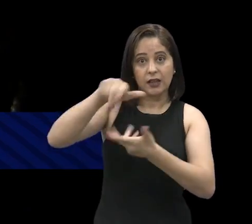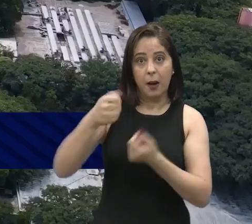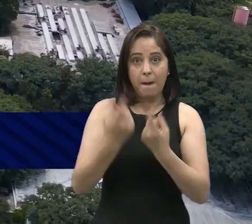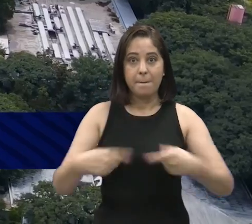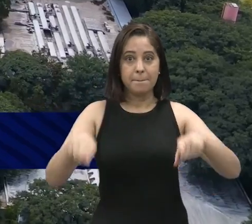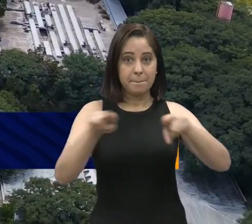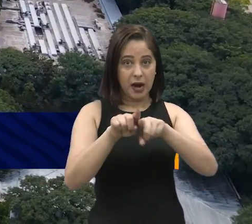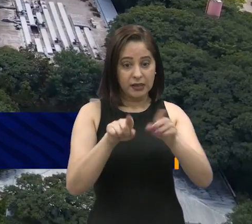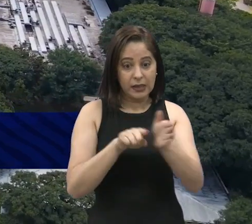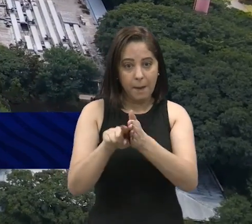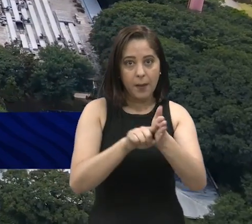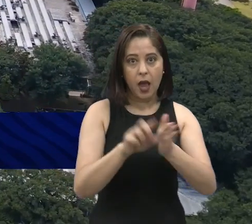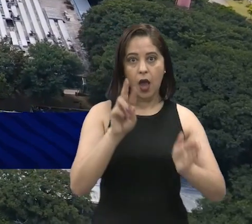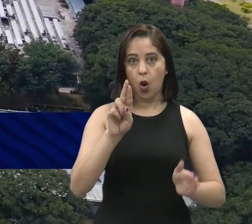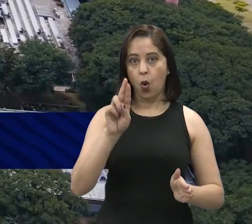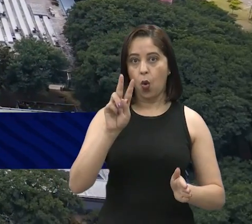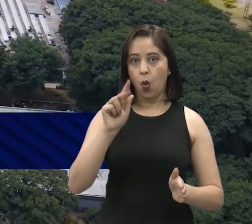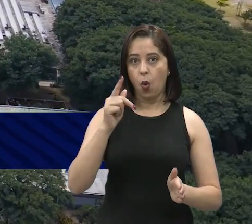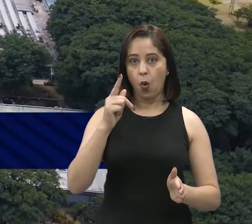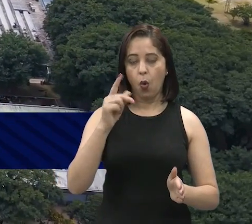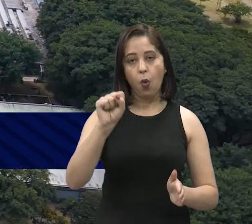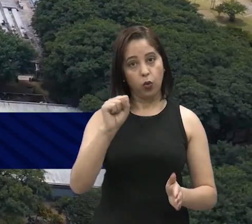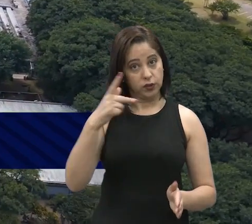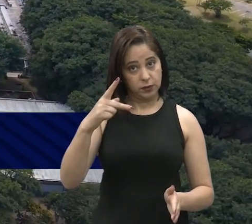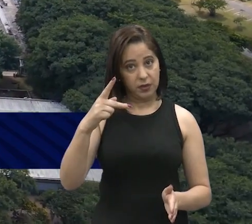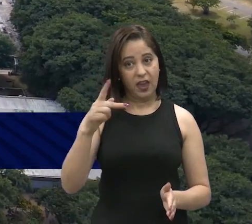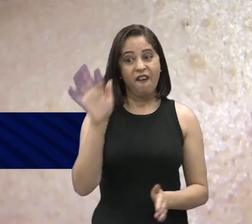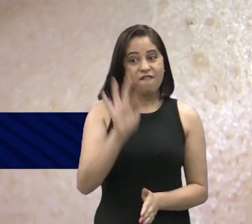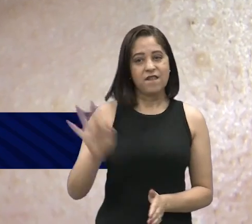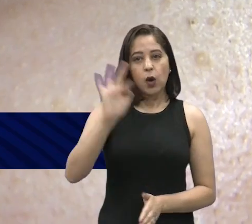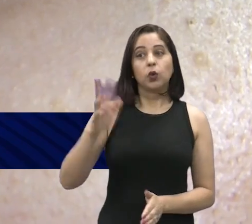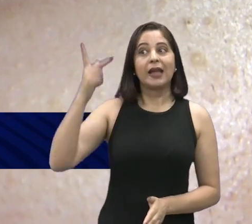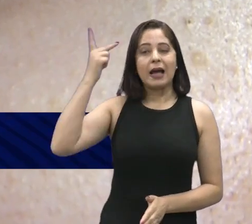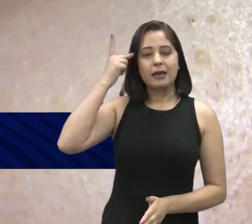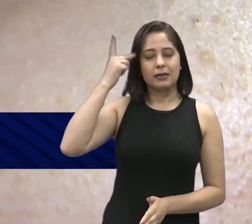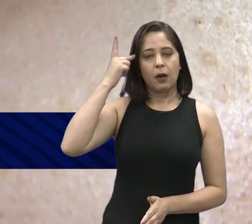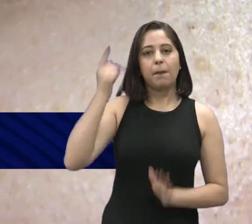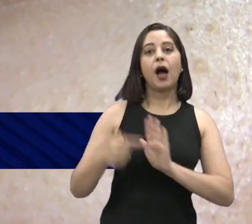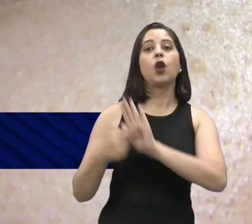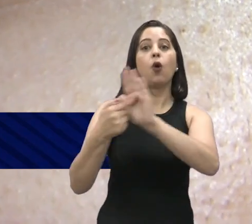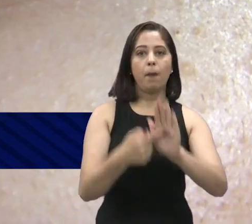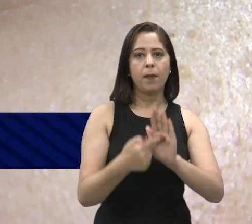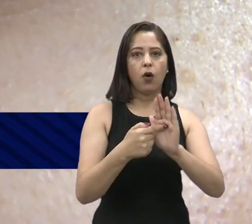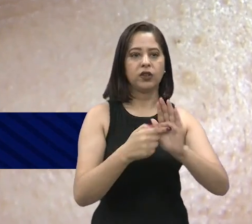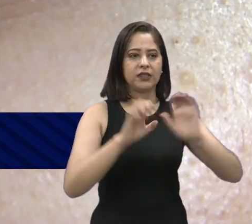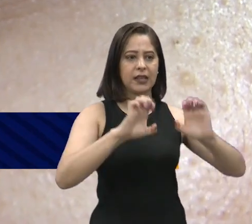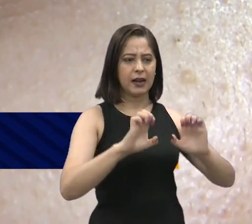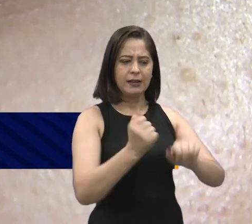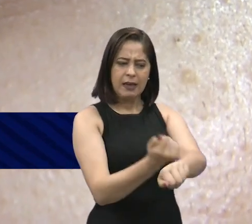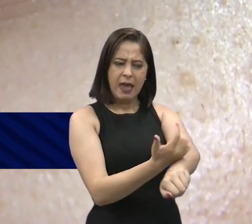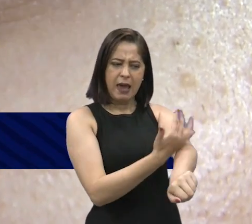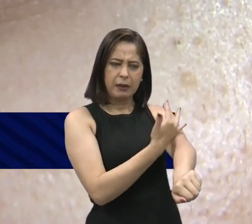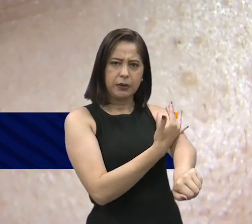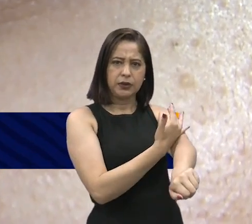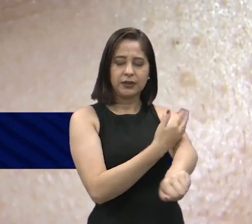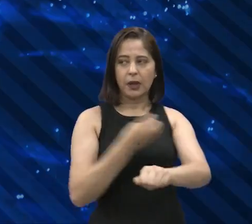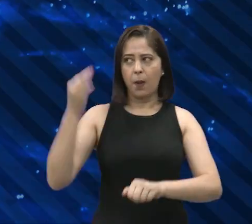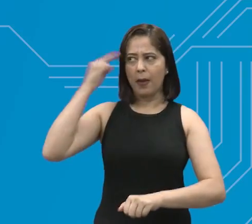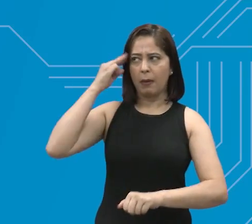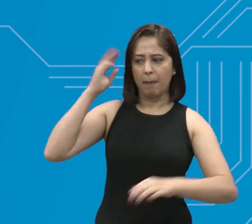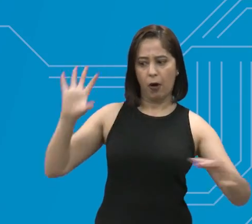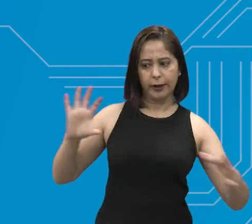parceria com pesquisadores da USP, a Universidade de São Paulo, mostra a relação entre eventos emocionais e